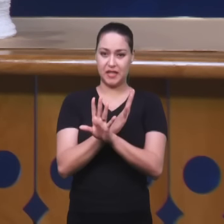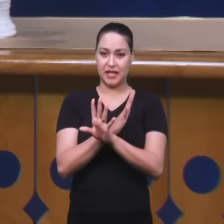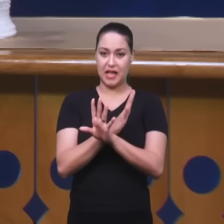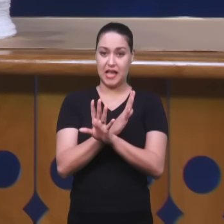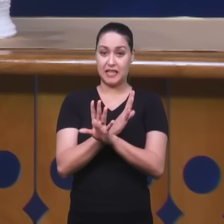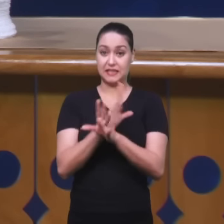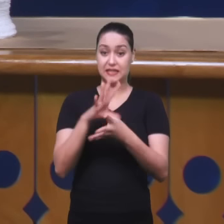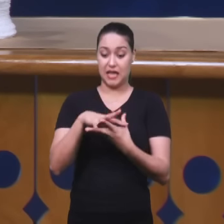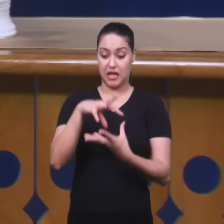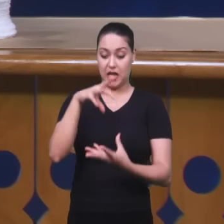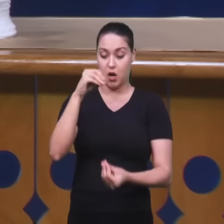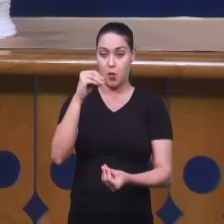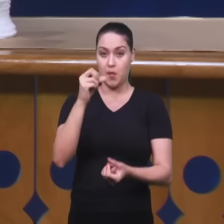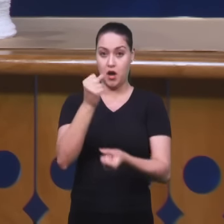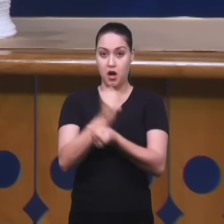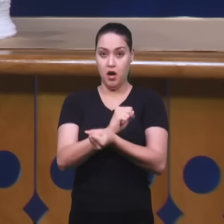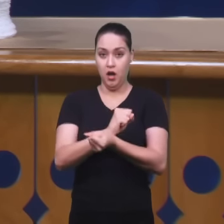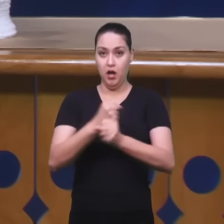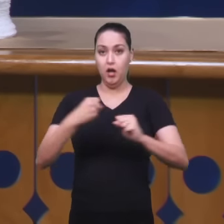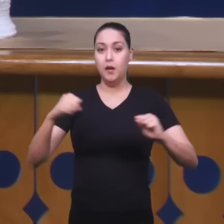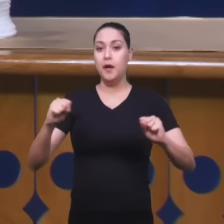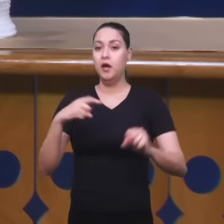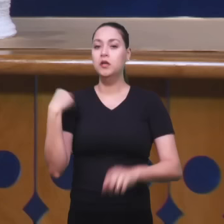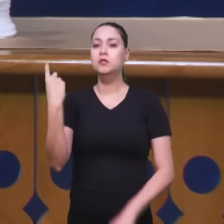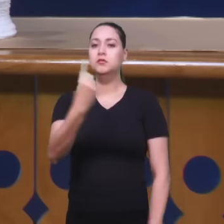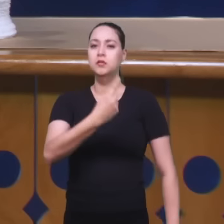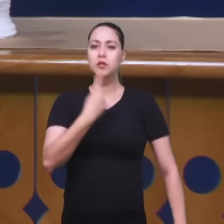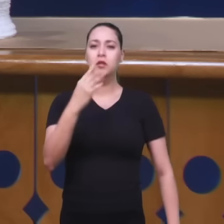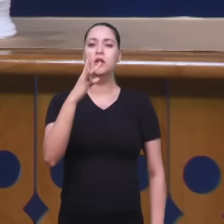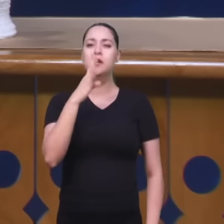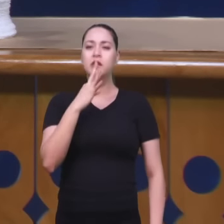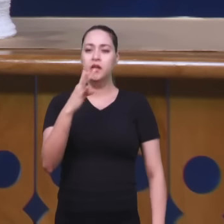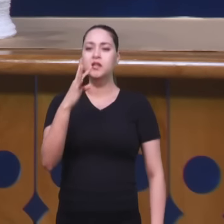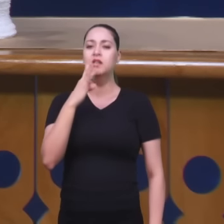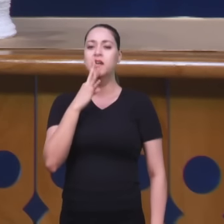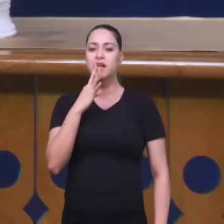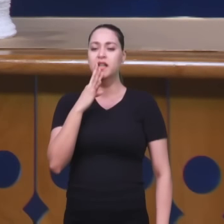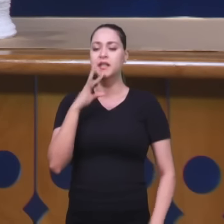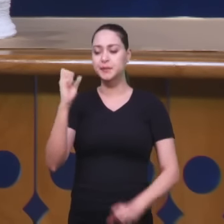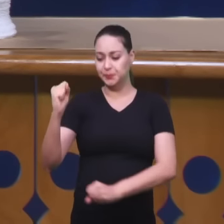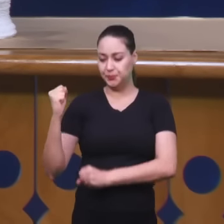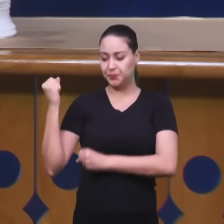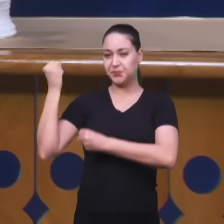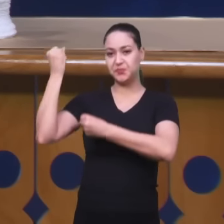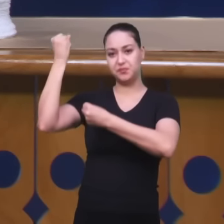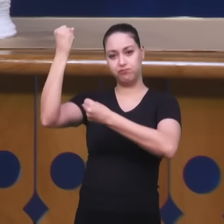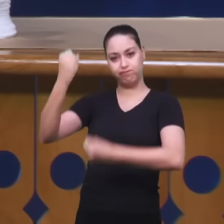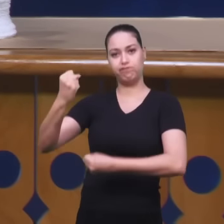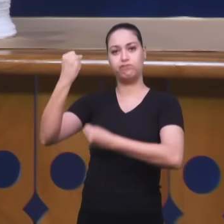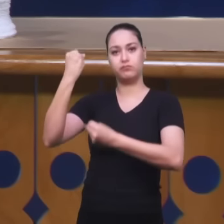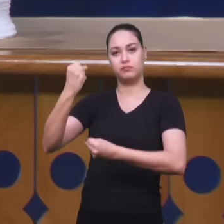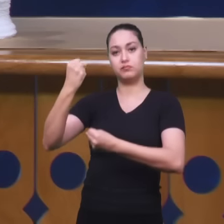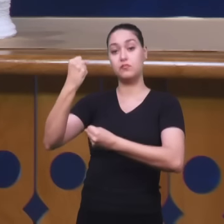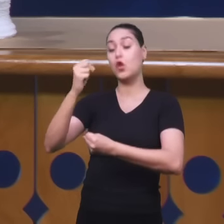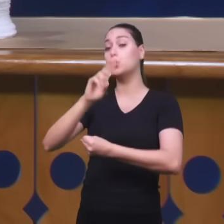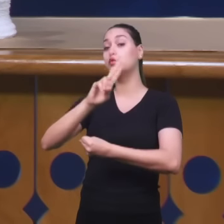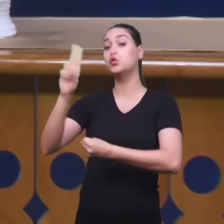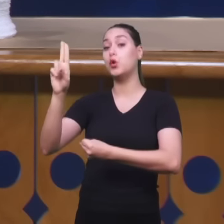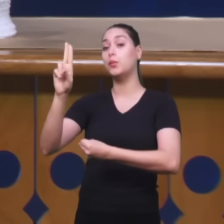alma Do homem Da prisão E nós Conhecemos Este Que é Todo poderoso Para fazê-lo E o nome dele